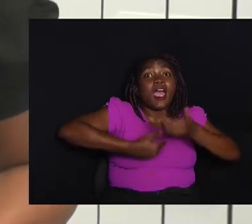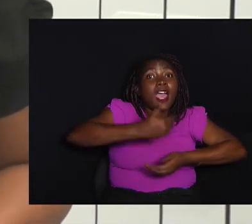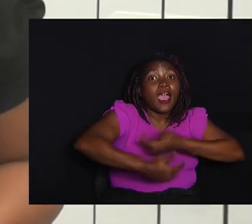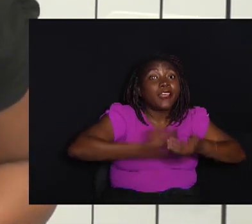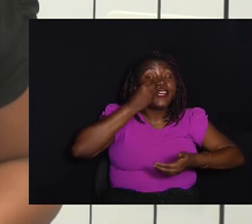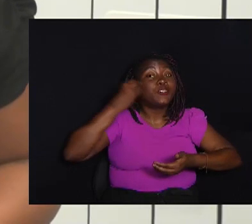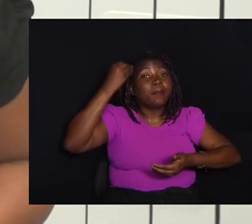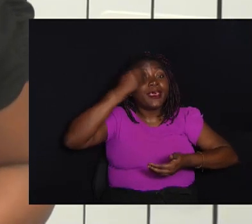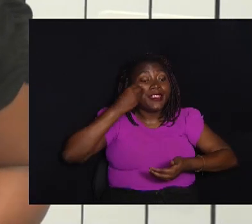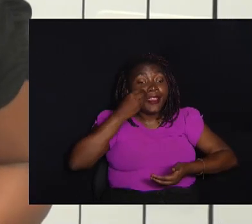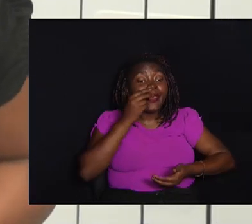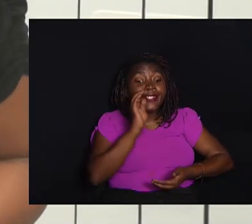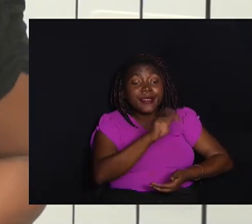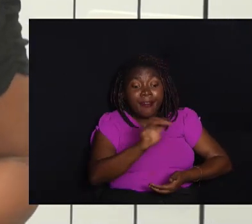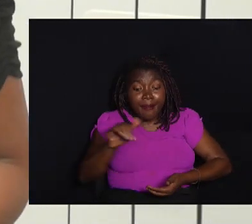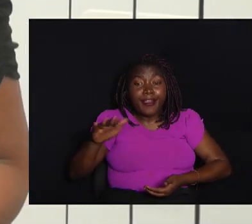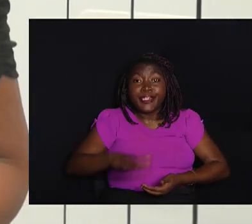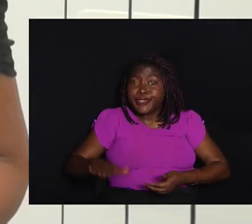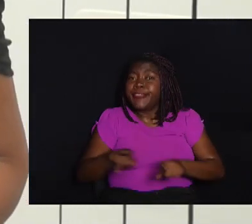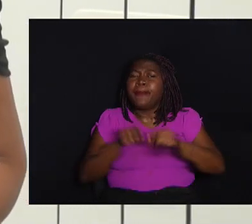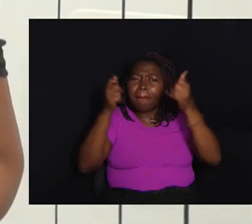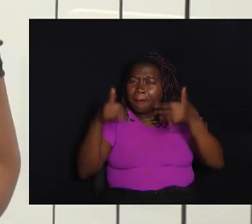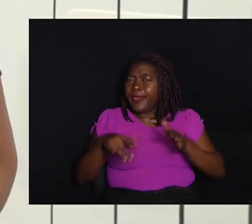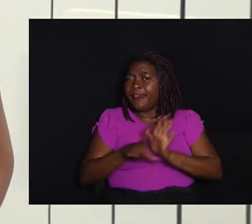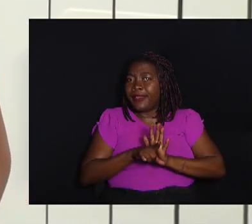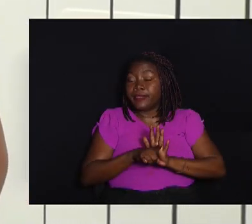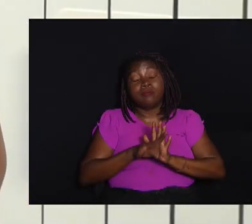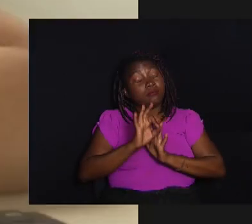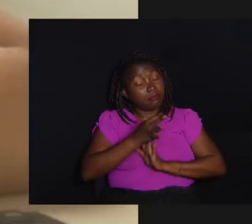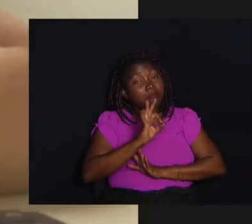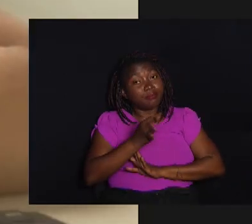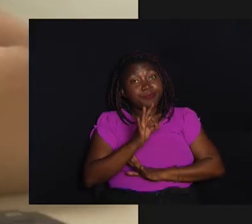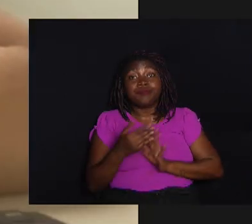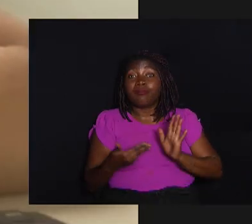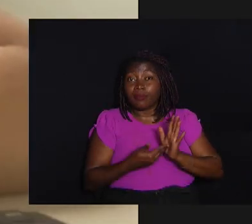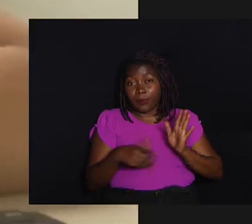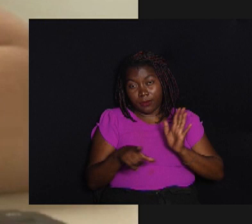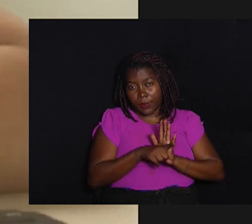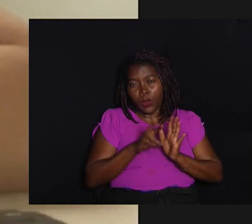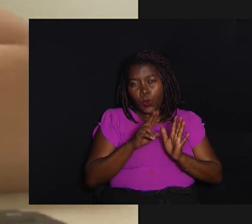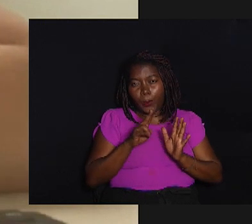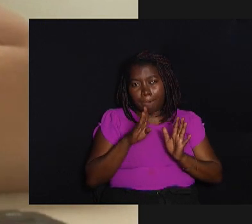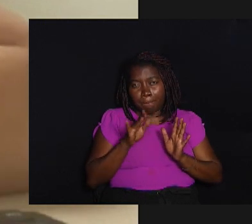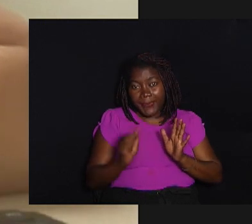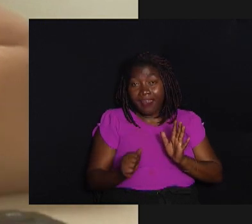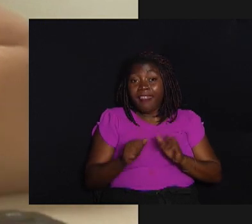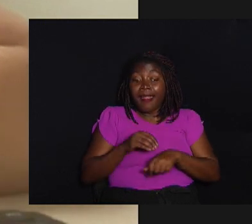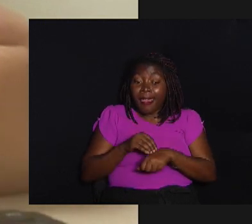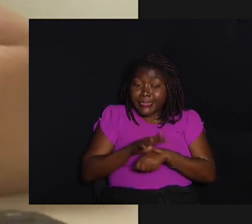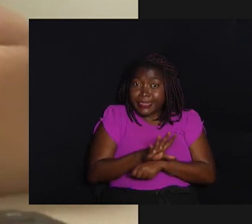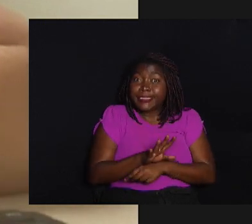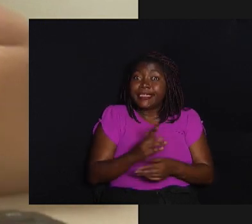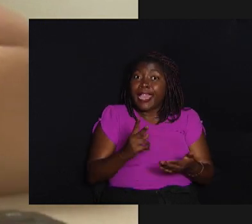das crianças e também sobre a lei? Uhum. Essa lei, ela traz algumas punições